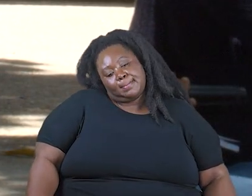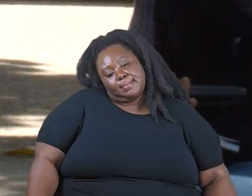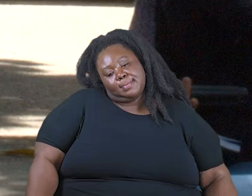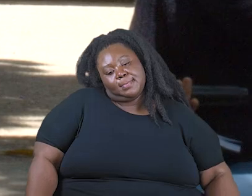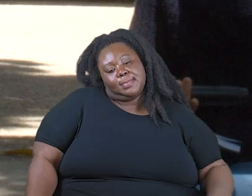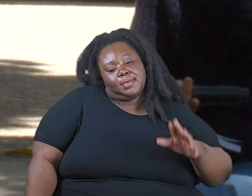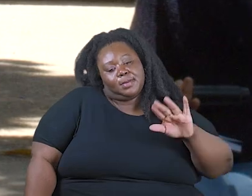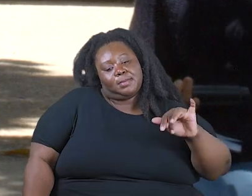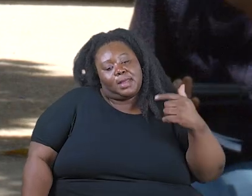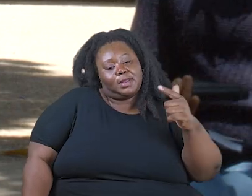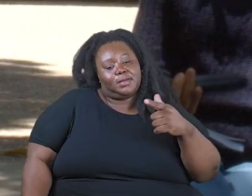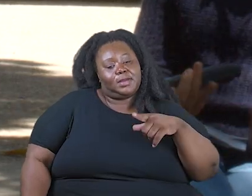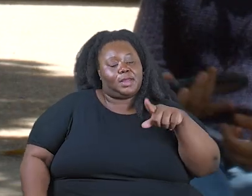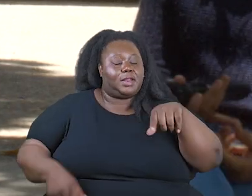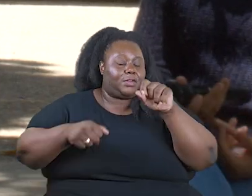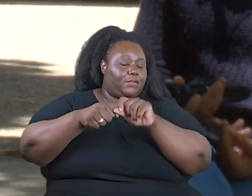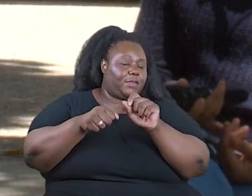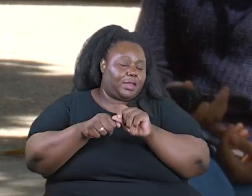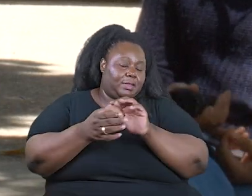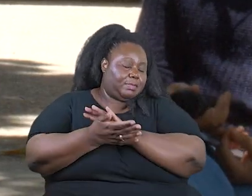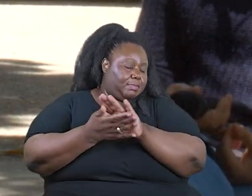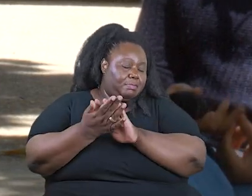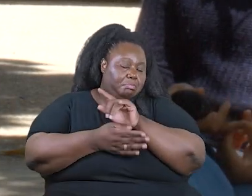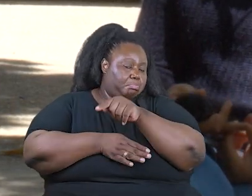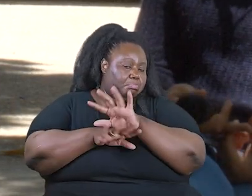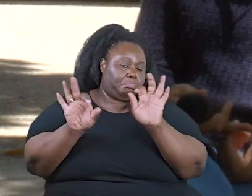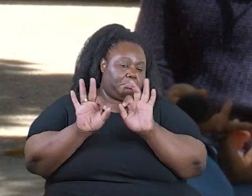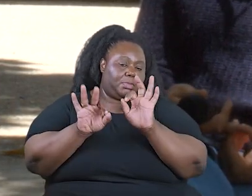Mas nenhuma dessas cópias foi o artista que fez.